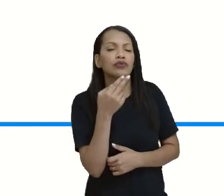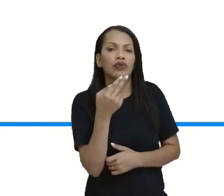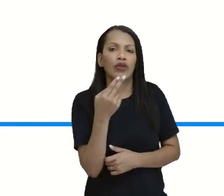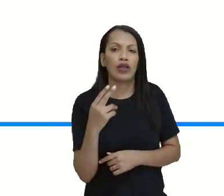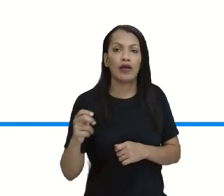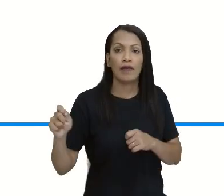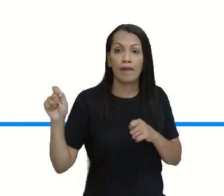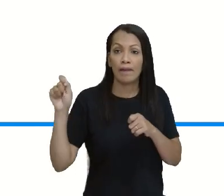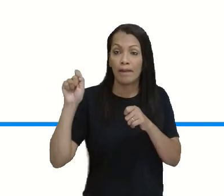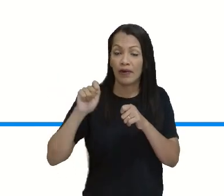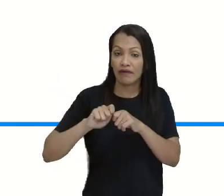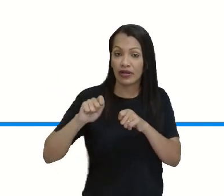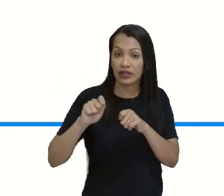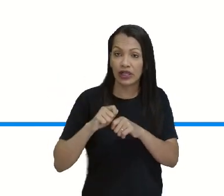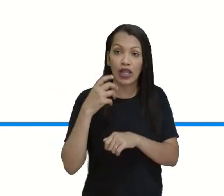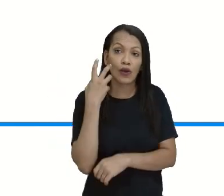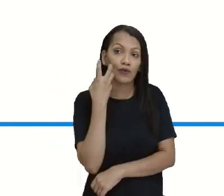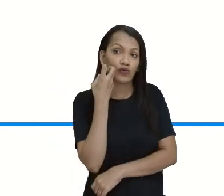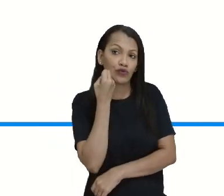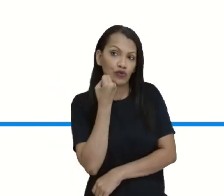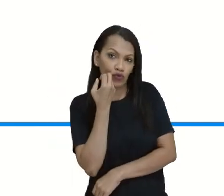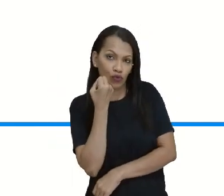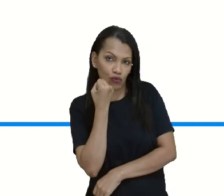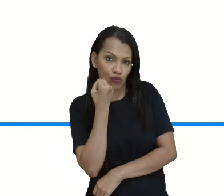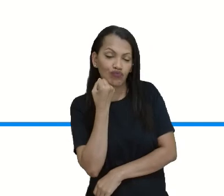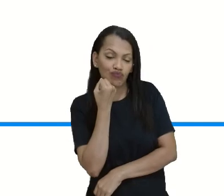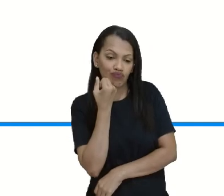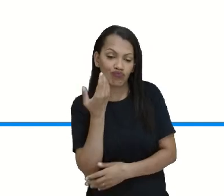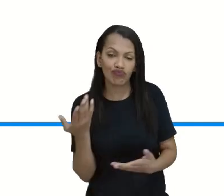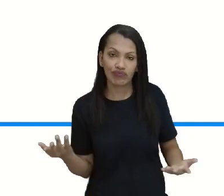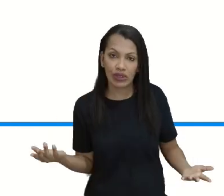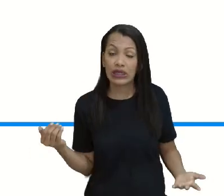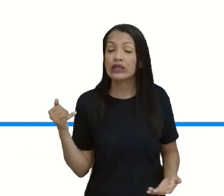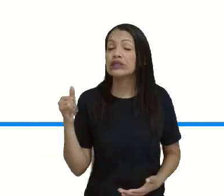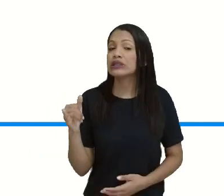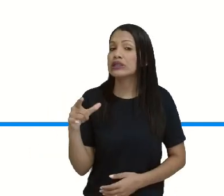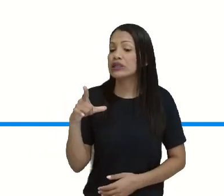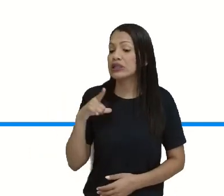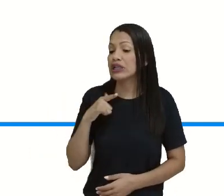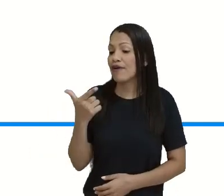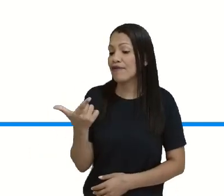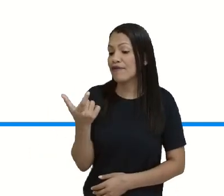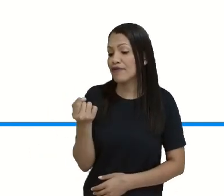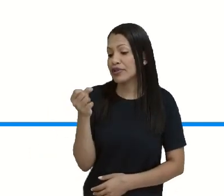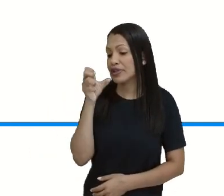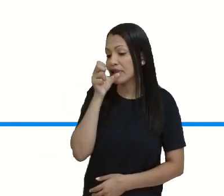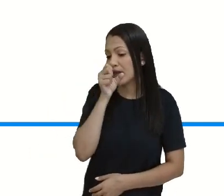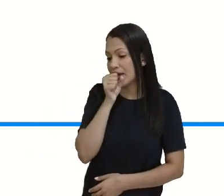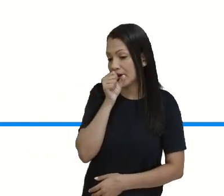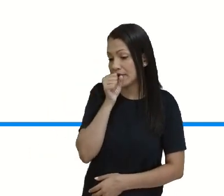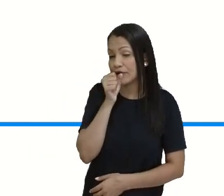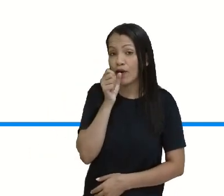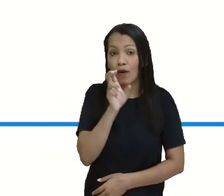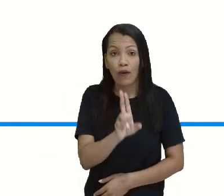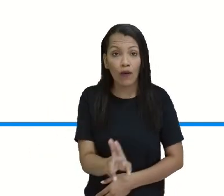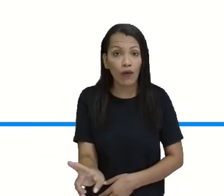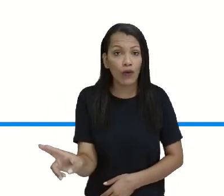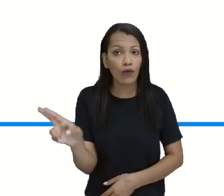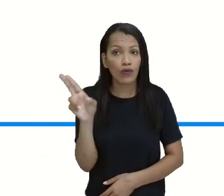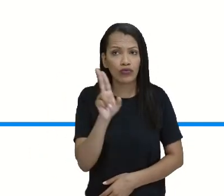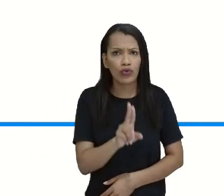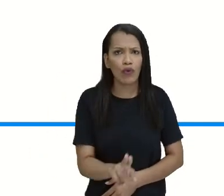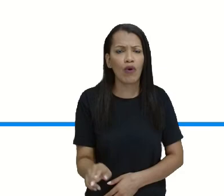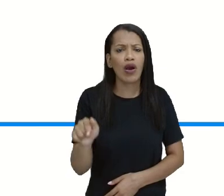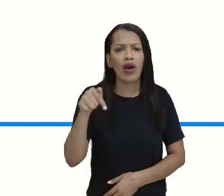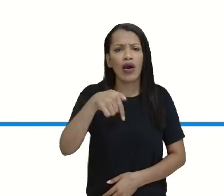suco? Se ela tinha 20 laranjas e só usou a quarta parte, como é que vocês vão chegar ao resultado